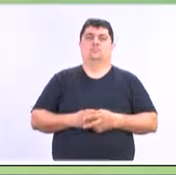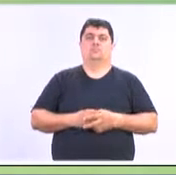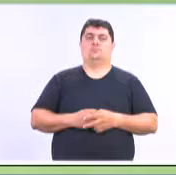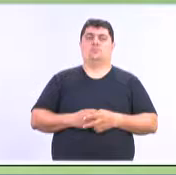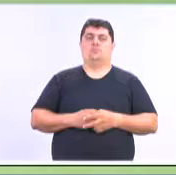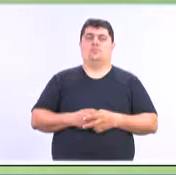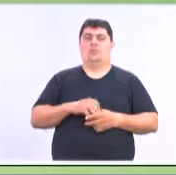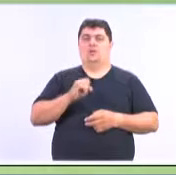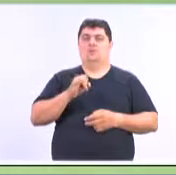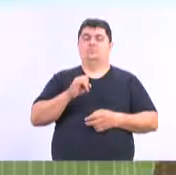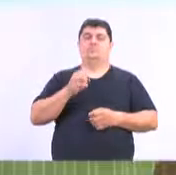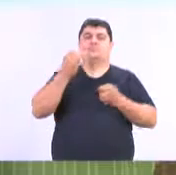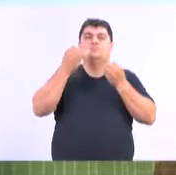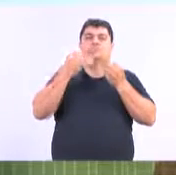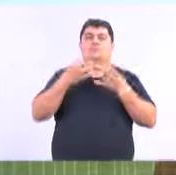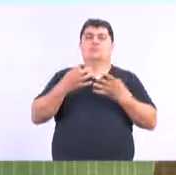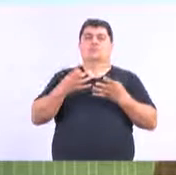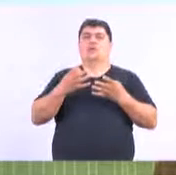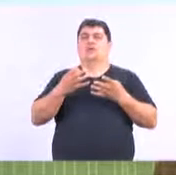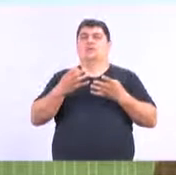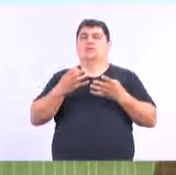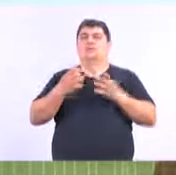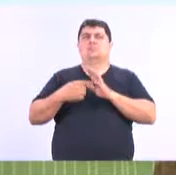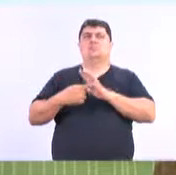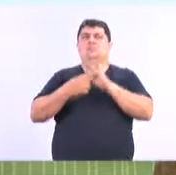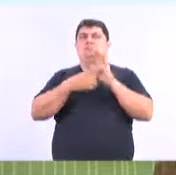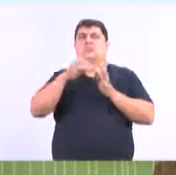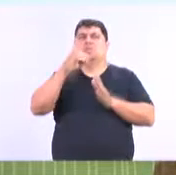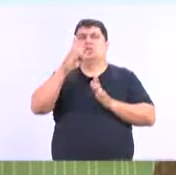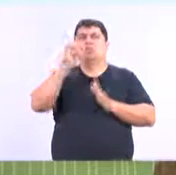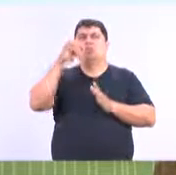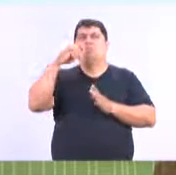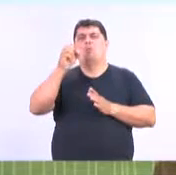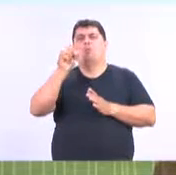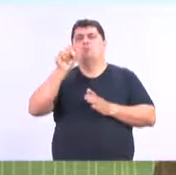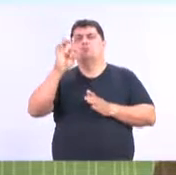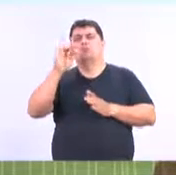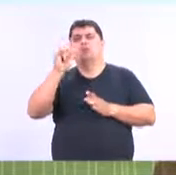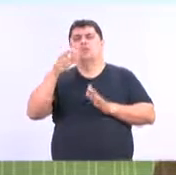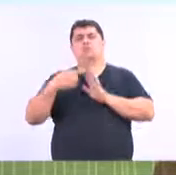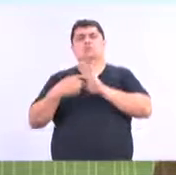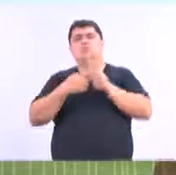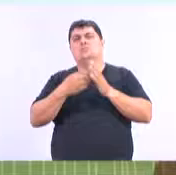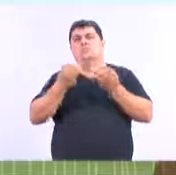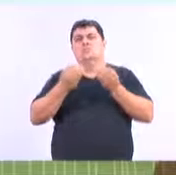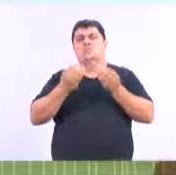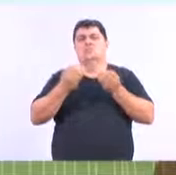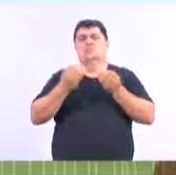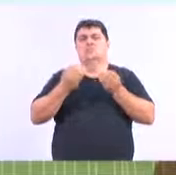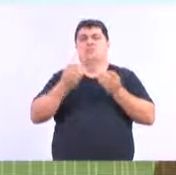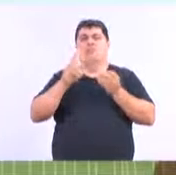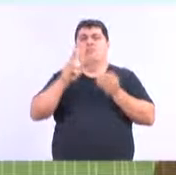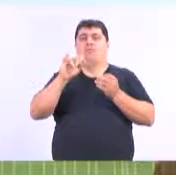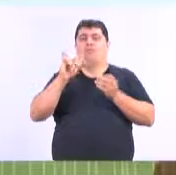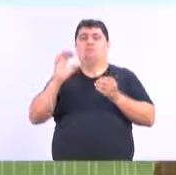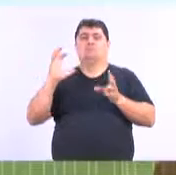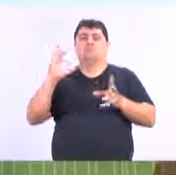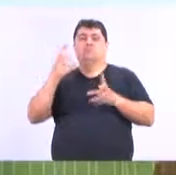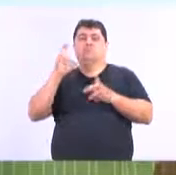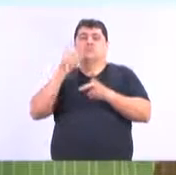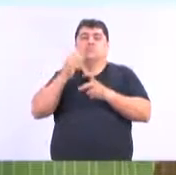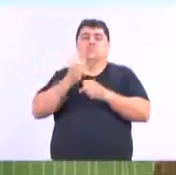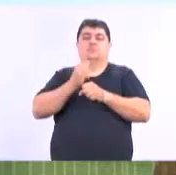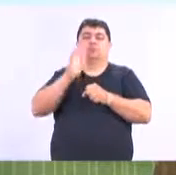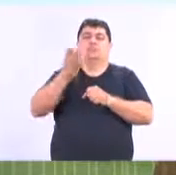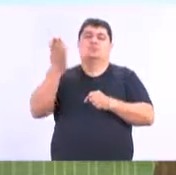Quando a gente fala agora, nesse momento de demonstrações contábeis, nesse primeiro momento, a gente vai meio que rever alguma coisa que a gente já